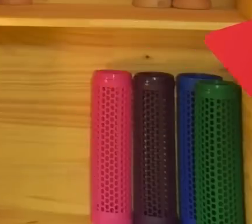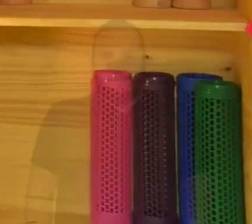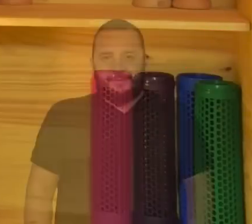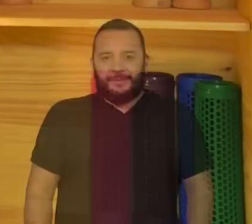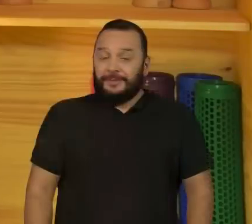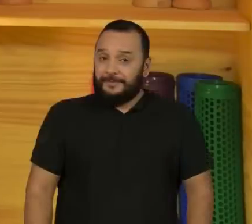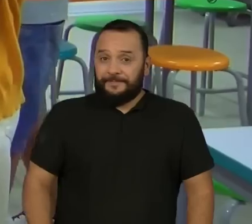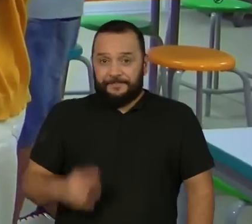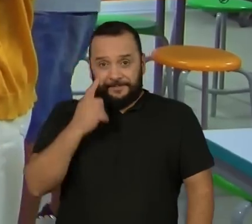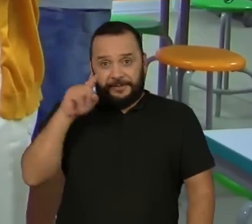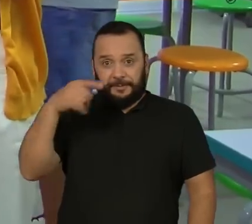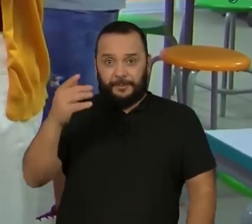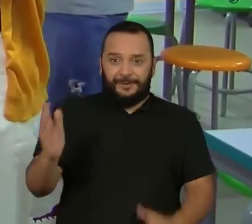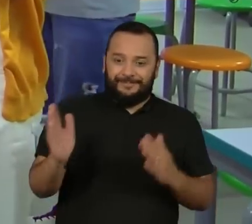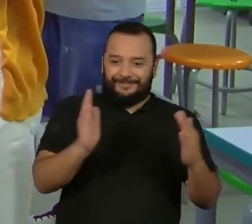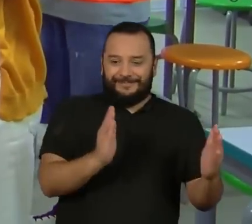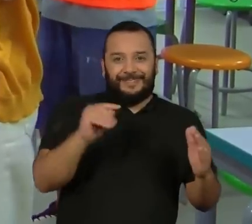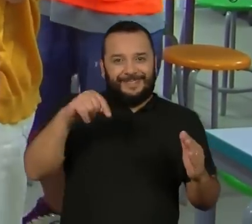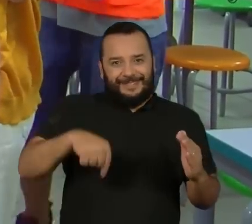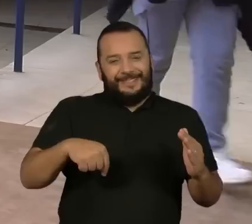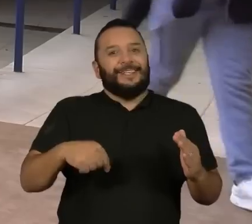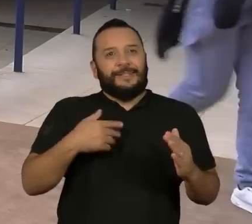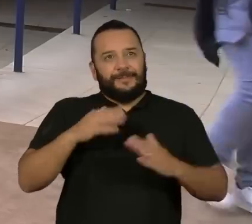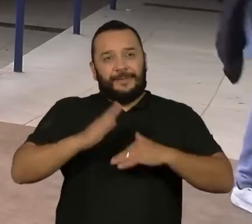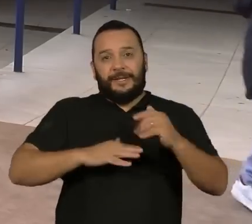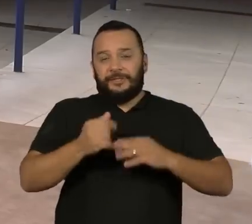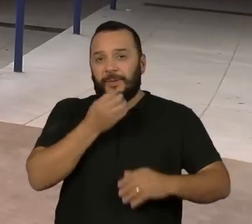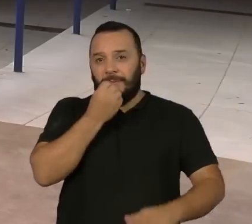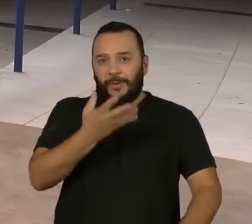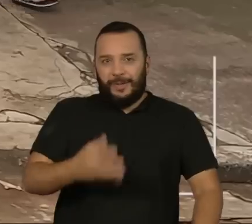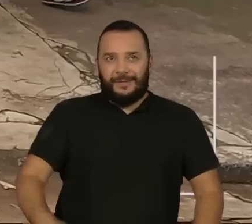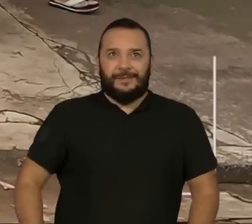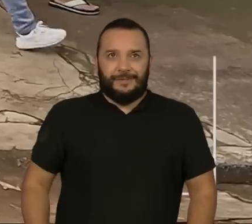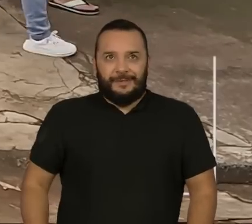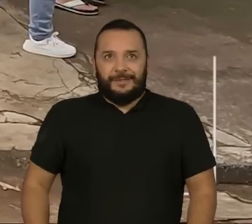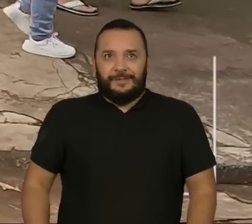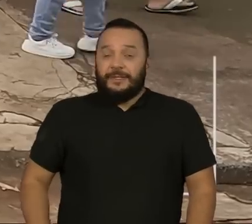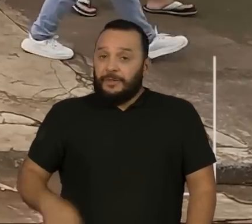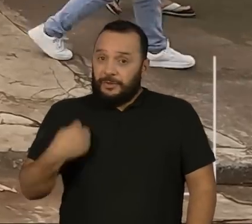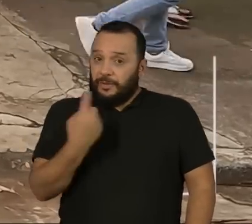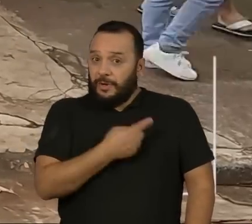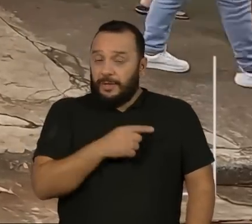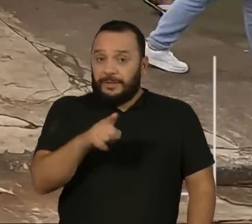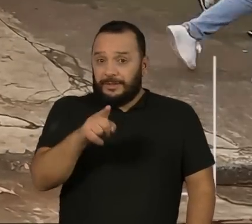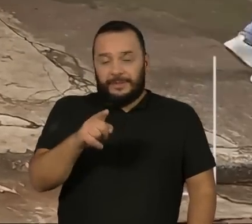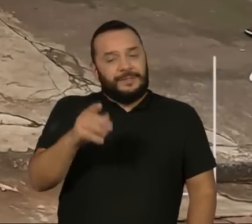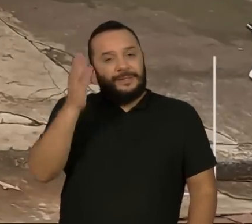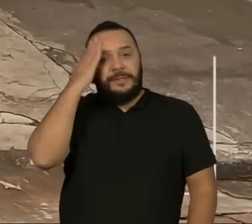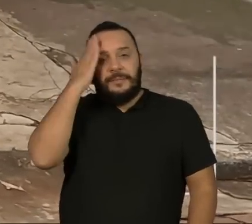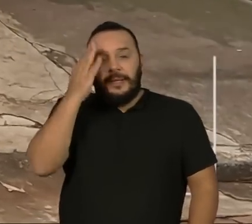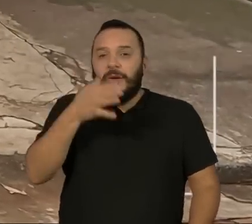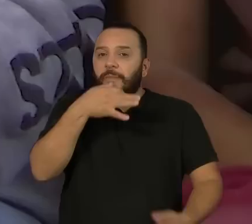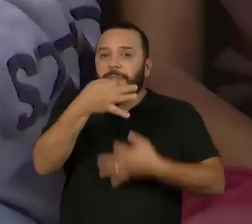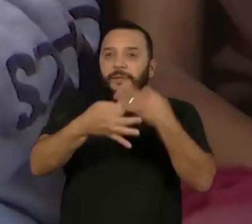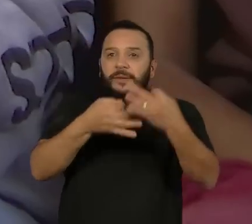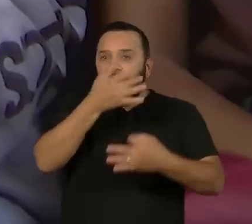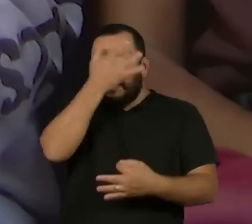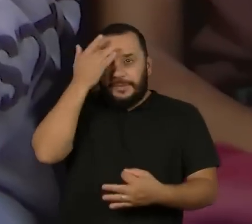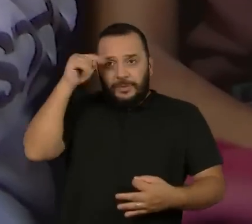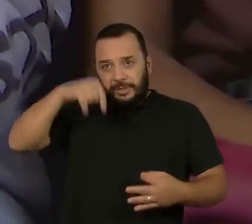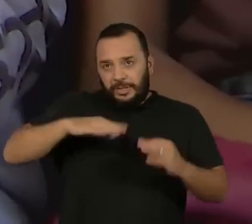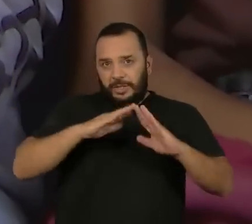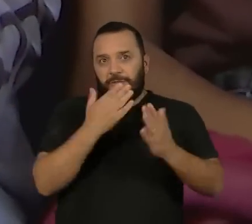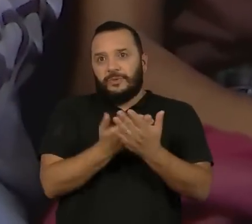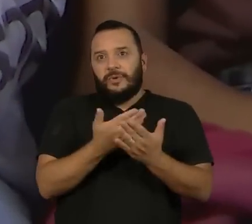No próximo bloco, aqui no Boas Práticas. Vem com a gente hoje aqui para descobrir qual a opinião das pessoas da escola sobre